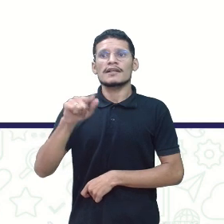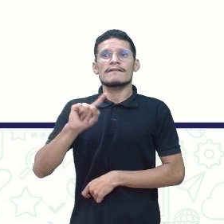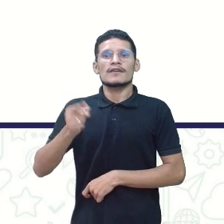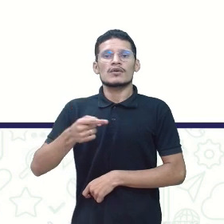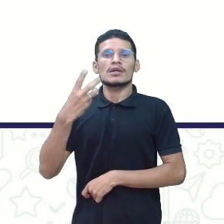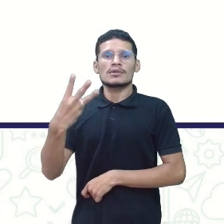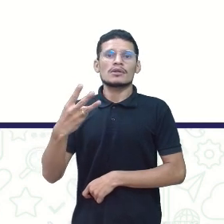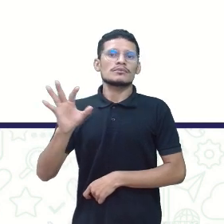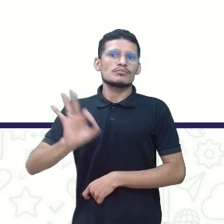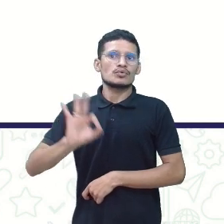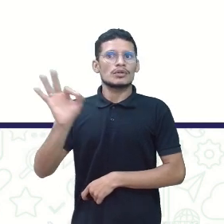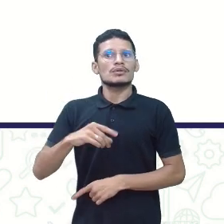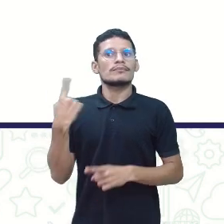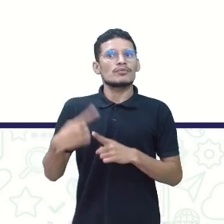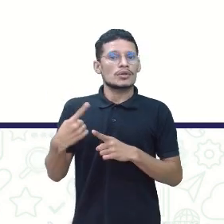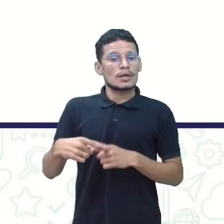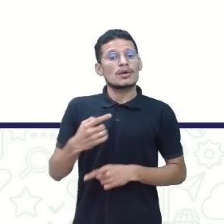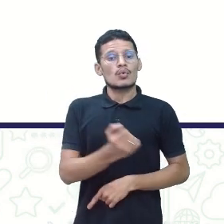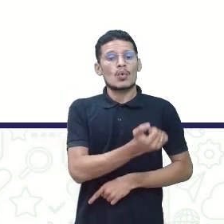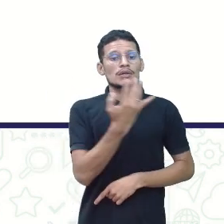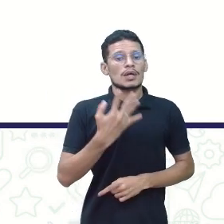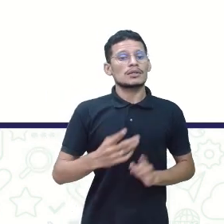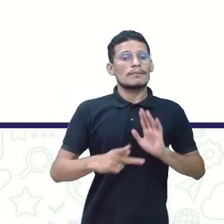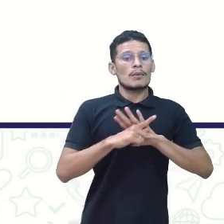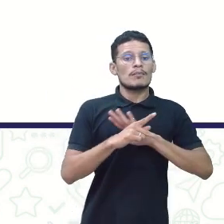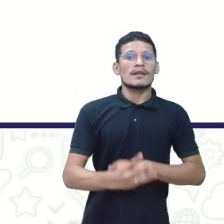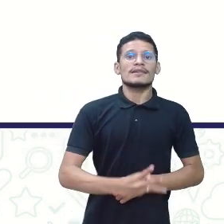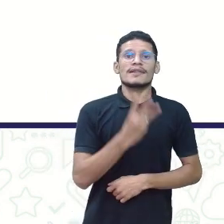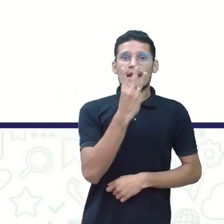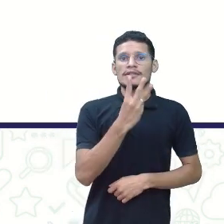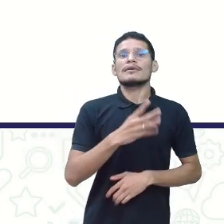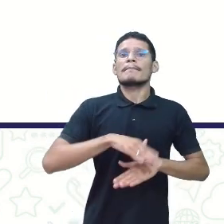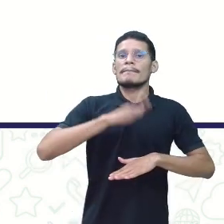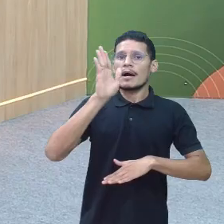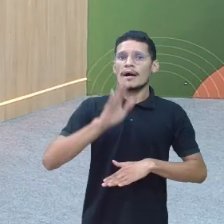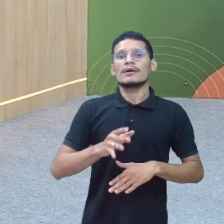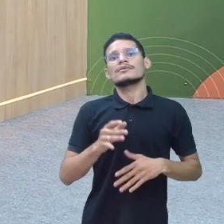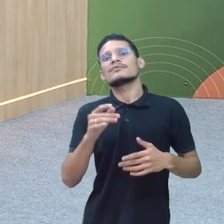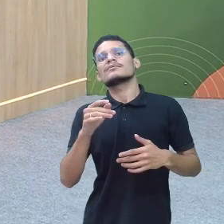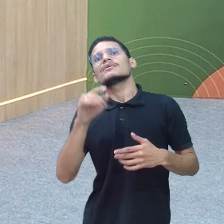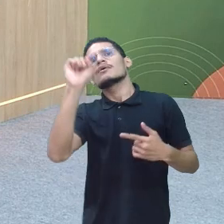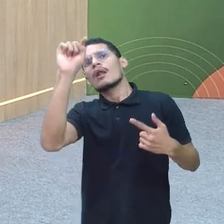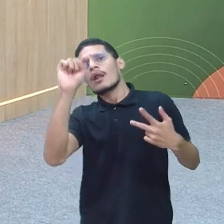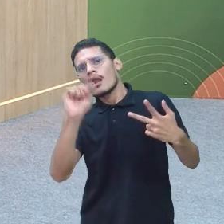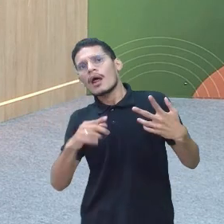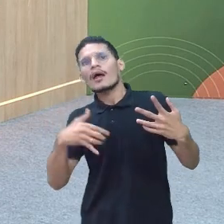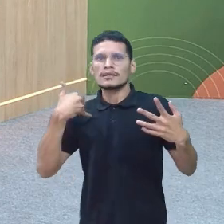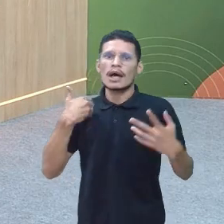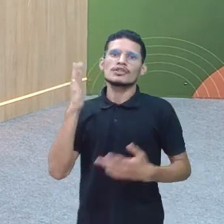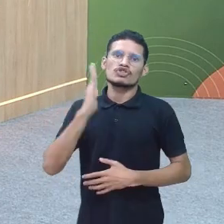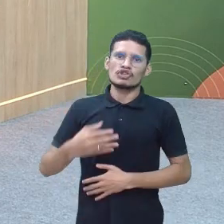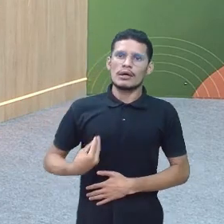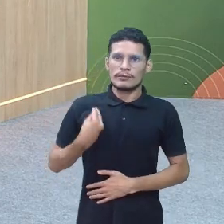27,3%. Por quê? Porque a quantidade de vezes é a maior dentre as idades que estão por aqui, certo?